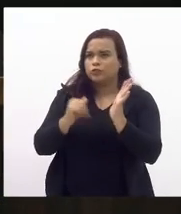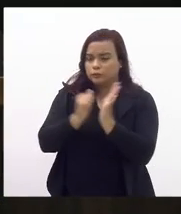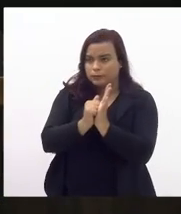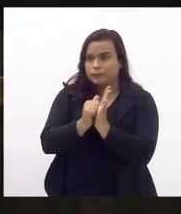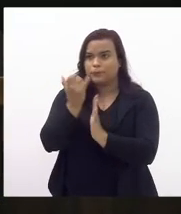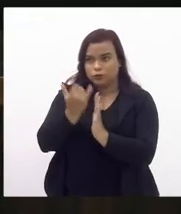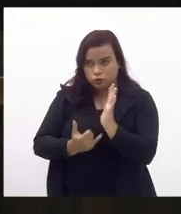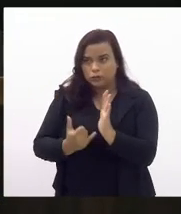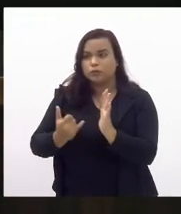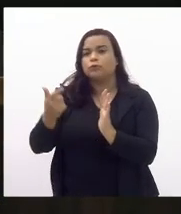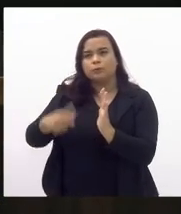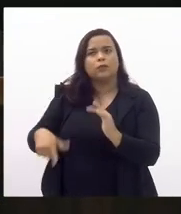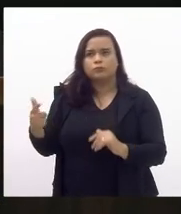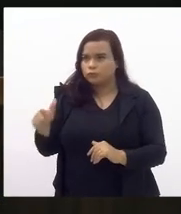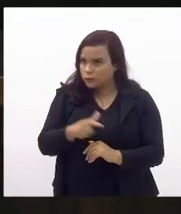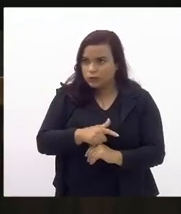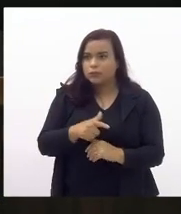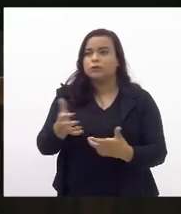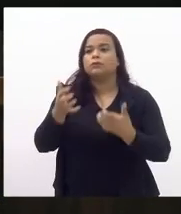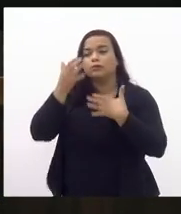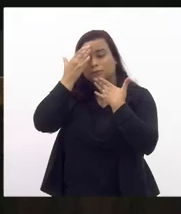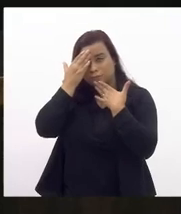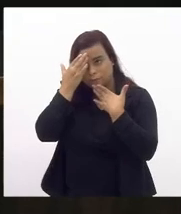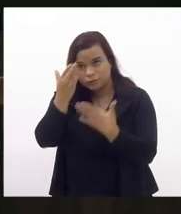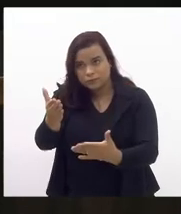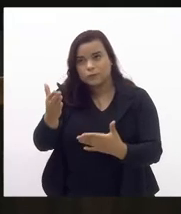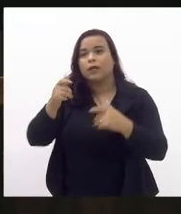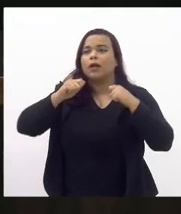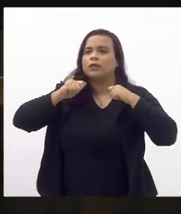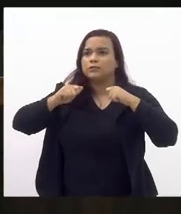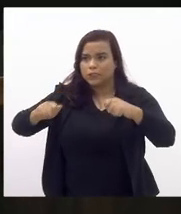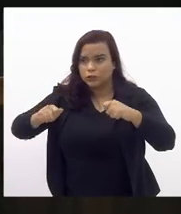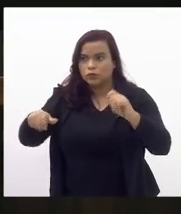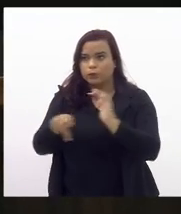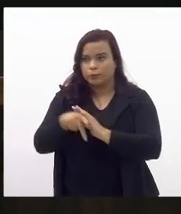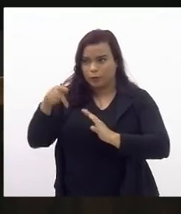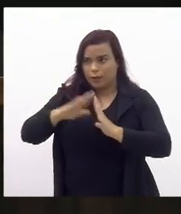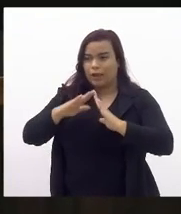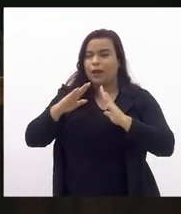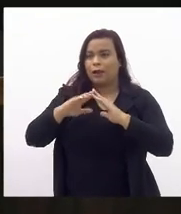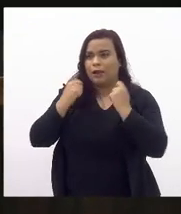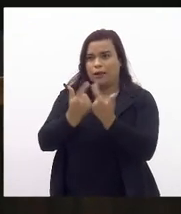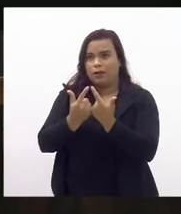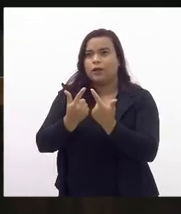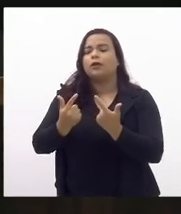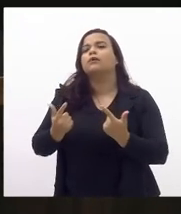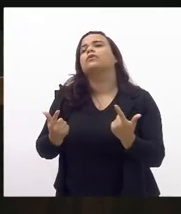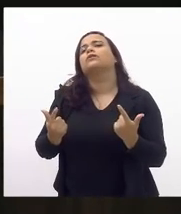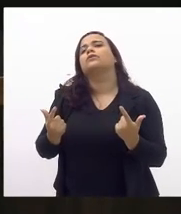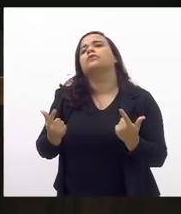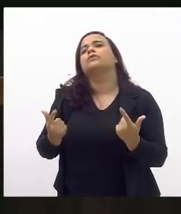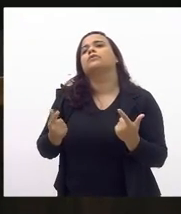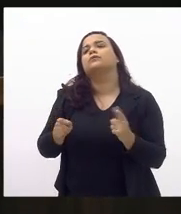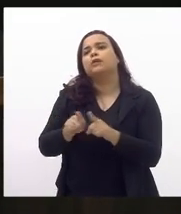final, eu quero agradecer aqui a toda a assessoria dessa Casa Legislativa,